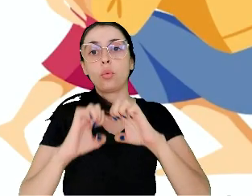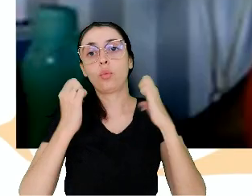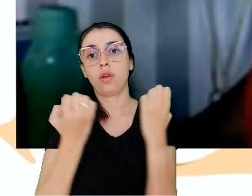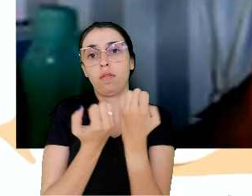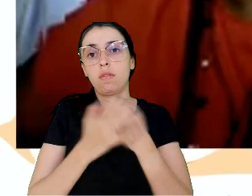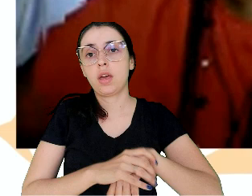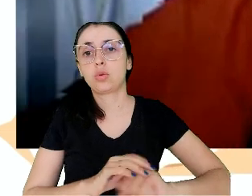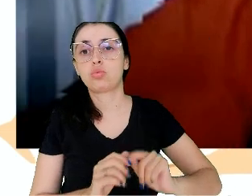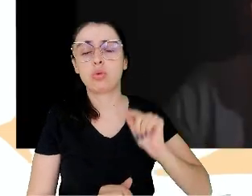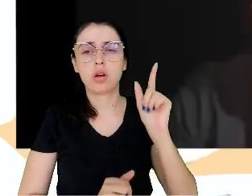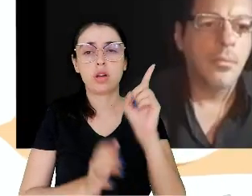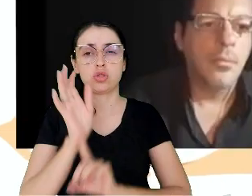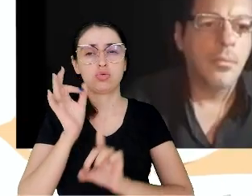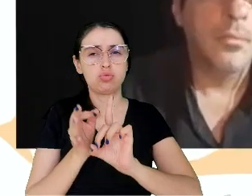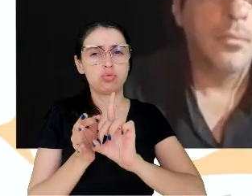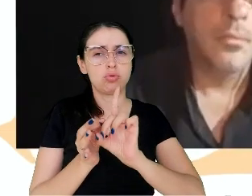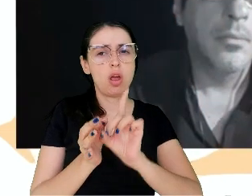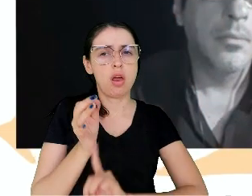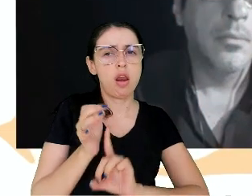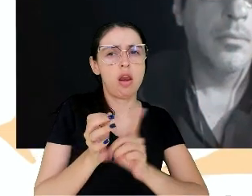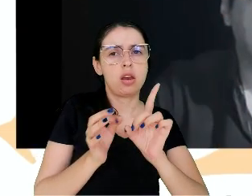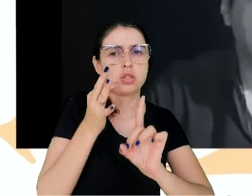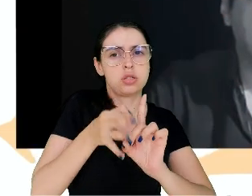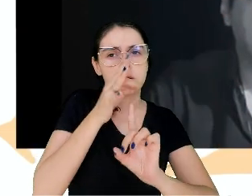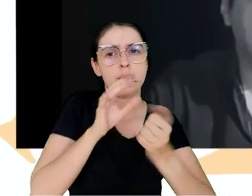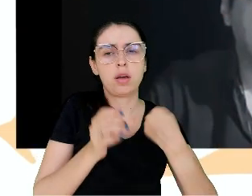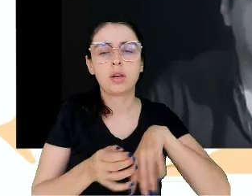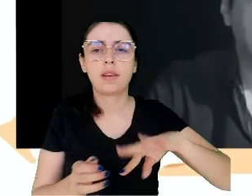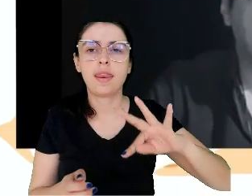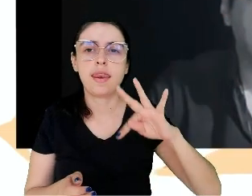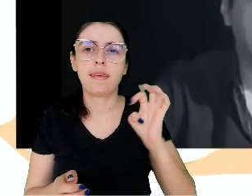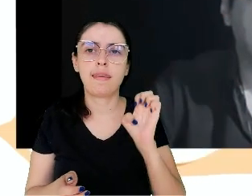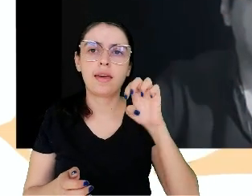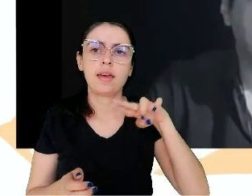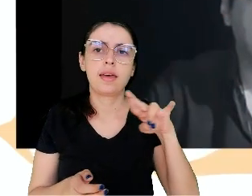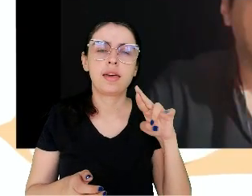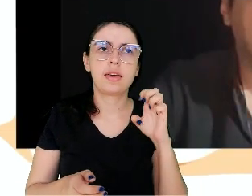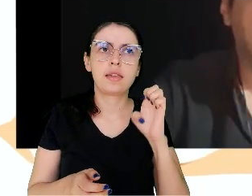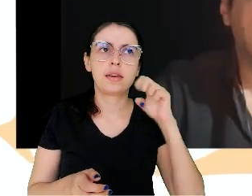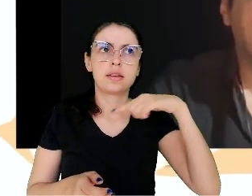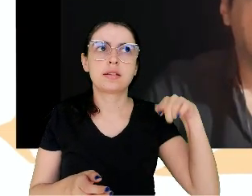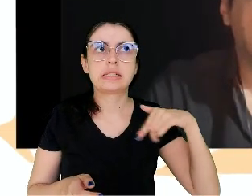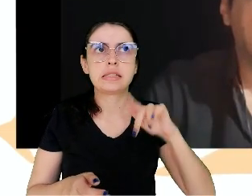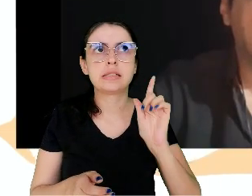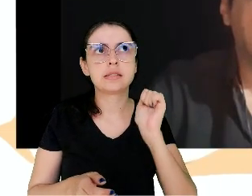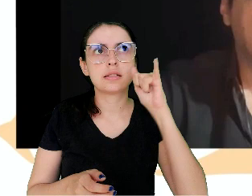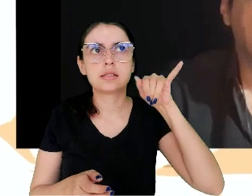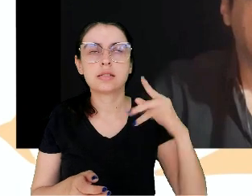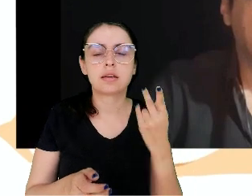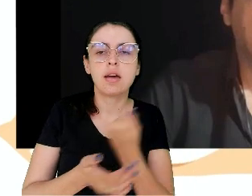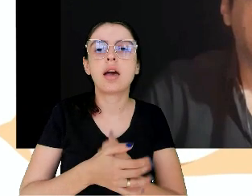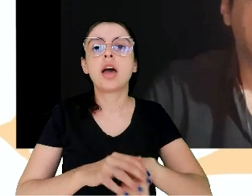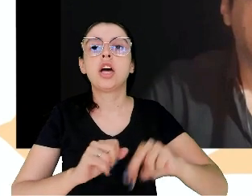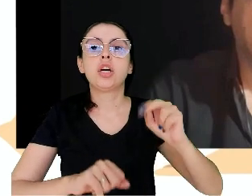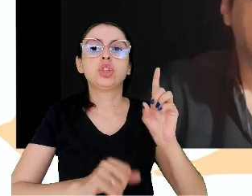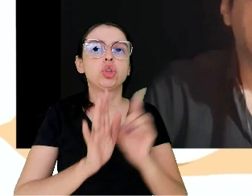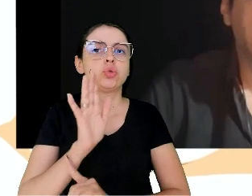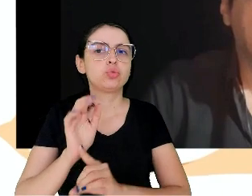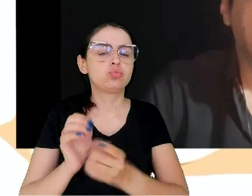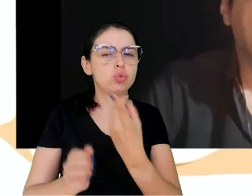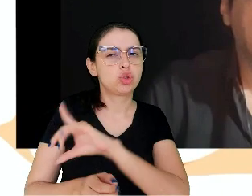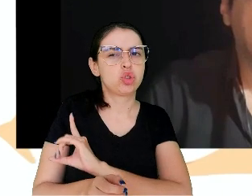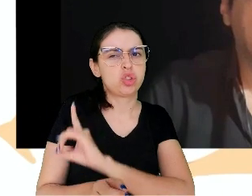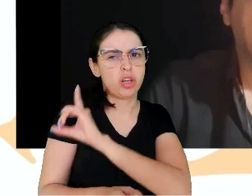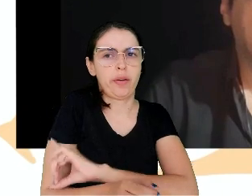um evento sob a direção da desembargadora federal Terezinha Caserta, diretora da Escola de Magistrados, presidente